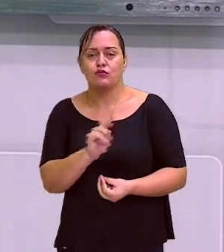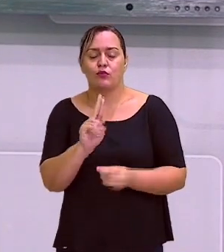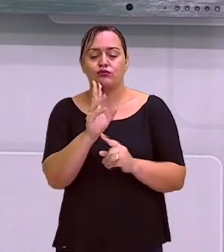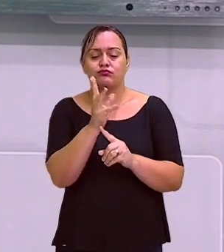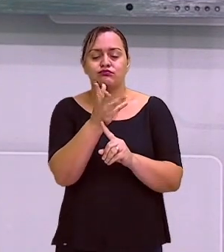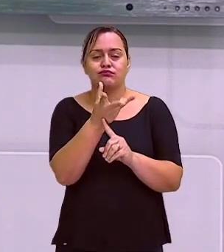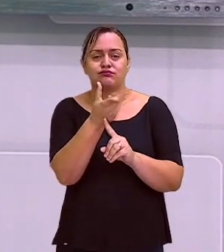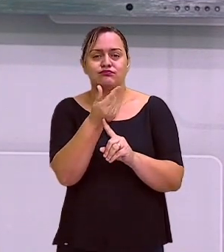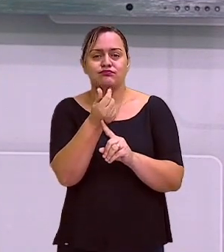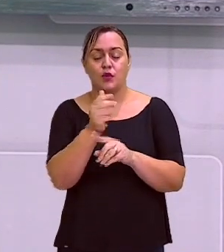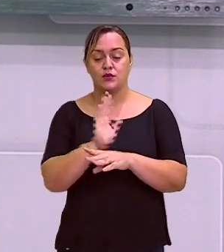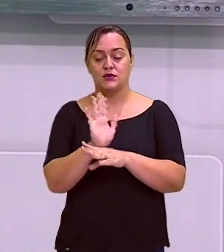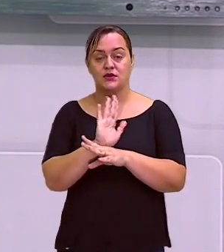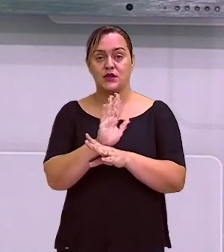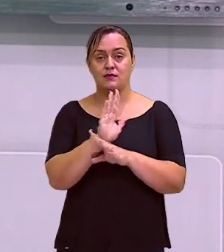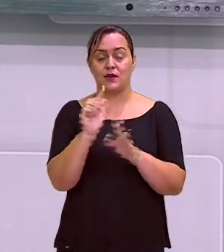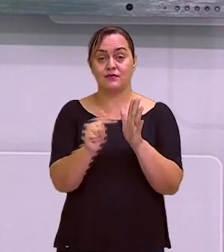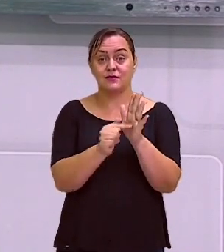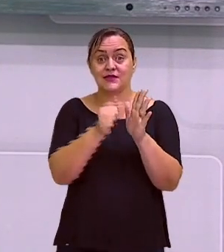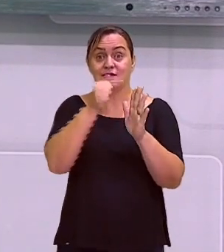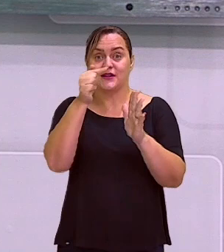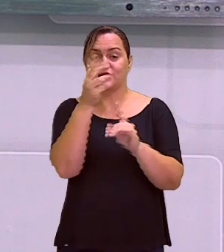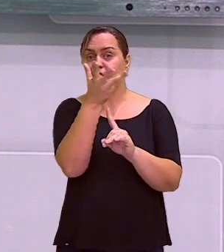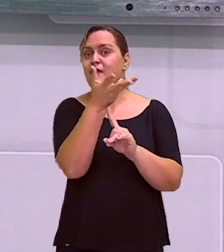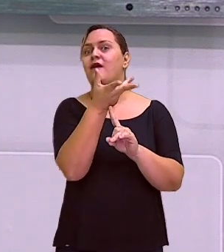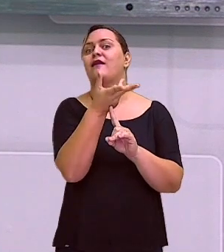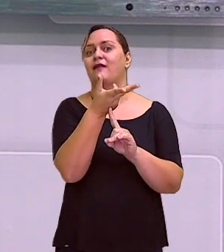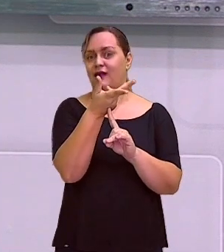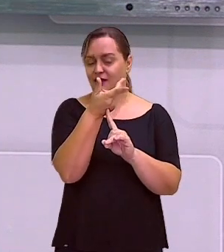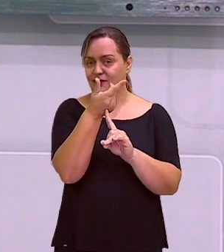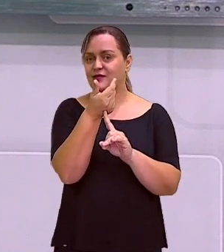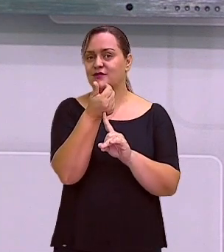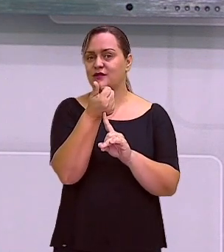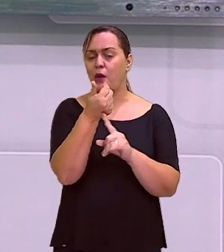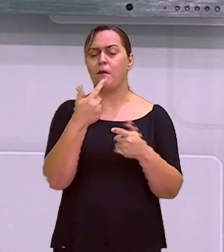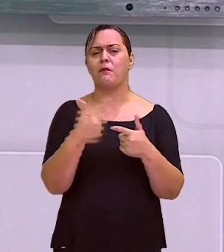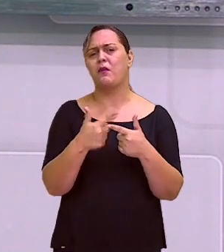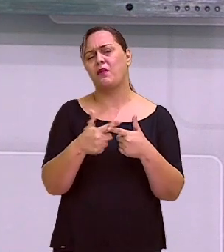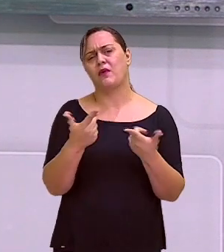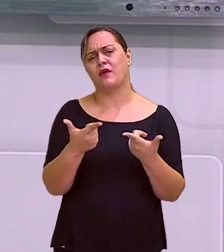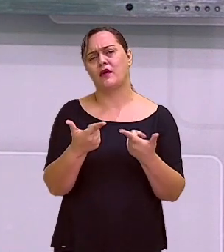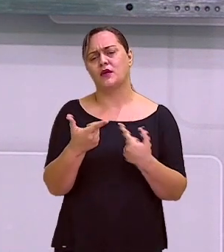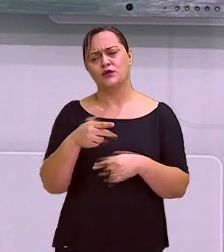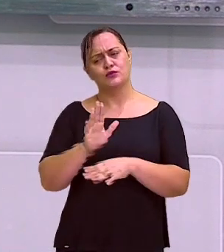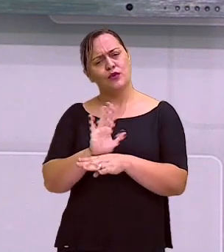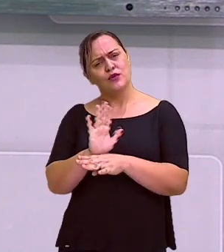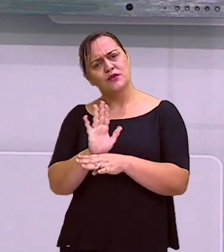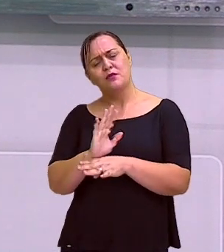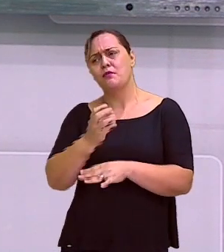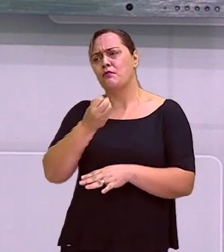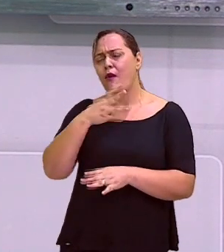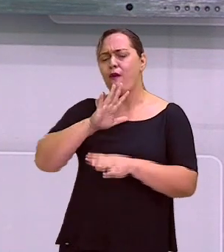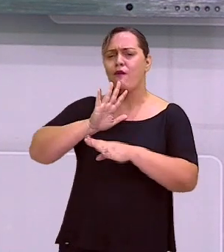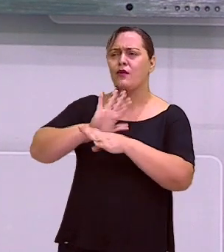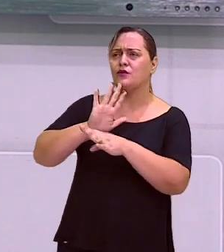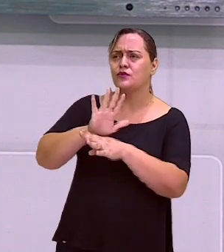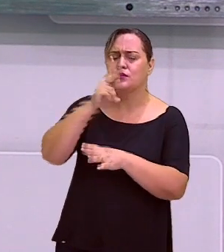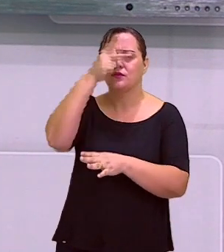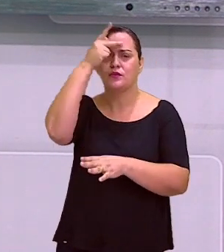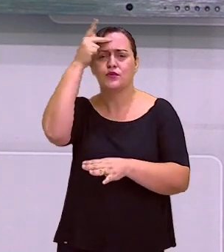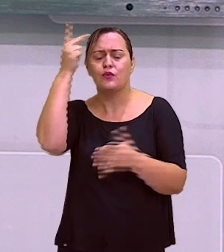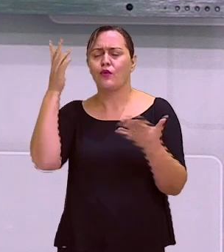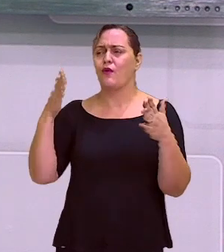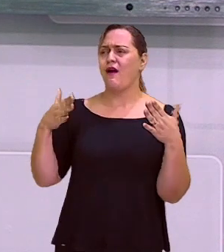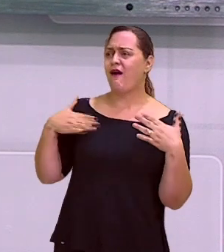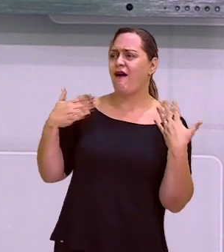arte. Né? E esse título foi dado por um italiano. Para você ver que a gente falou aqui do cinema lá nos Estados Unidos, né,